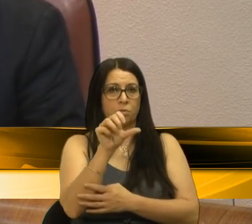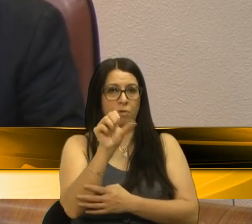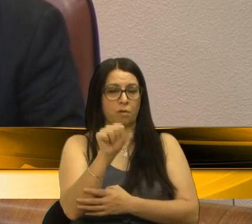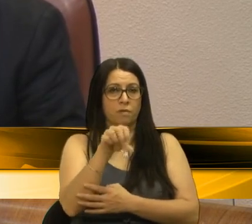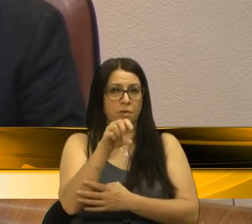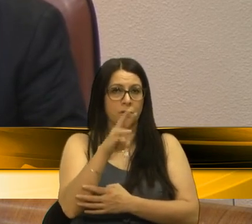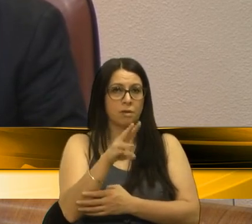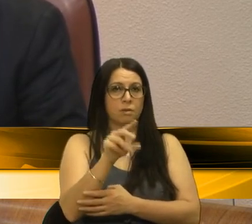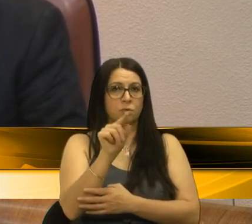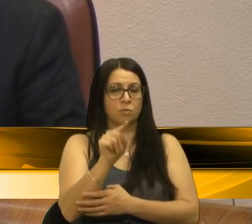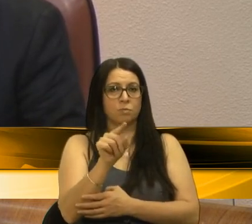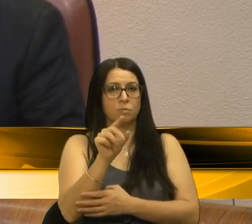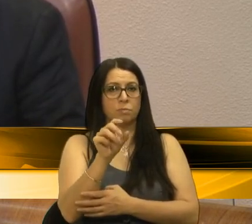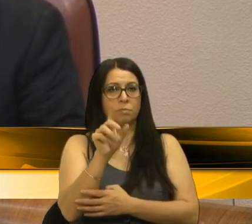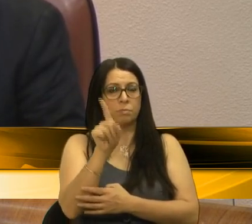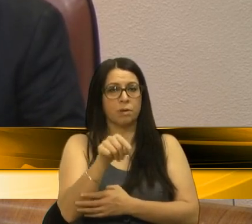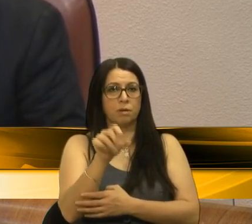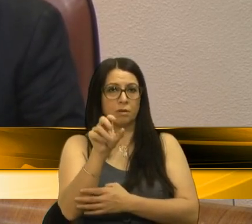893.931/SP,